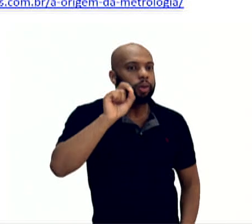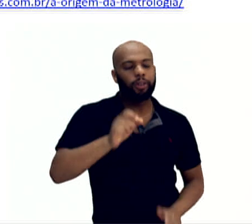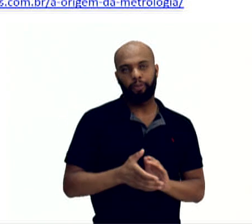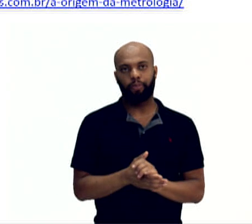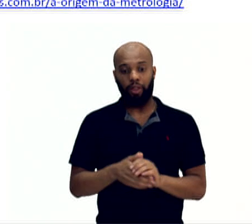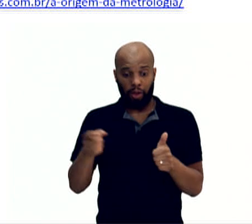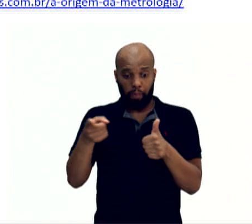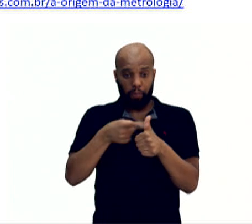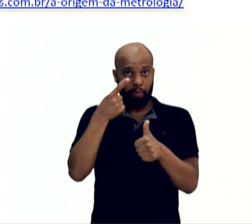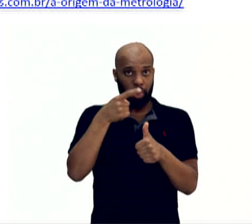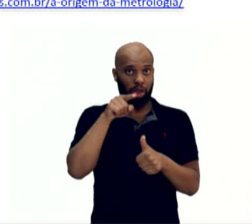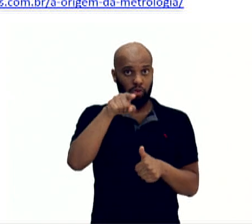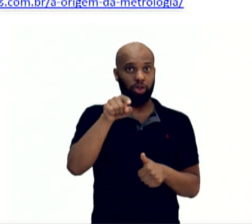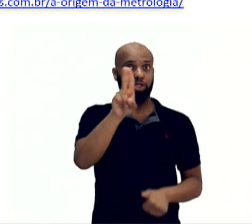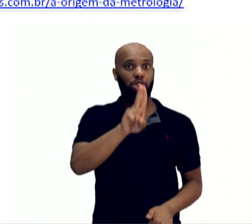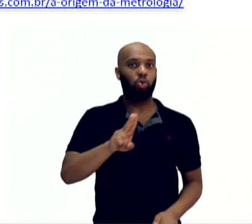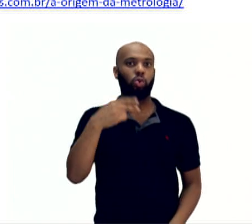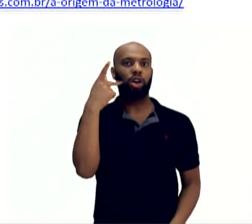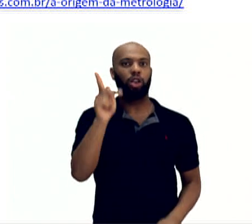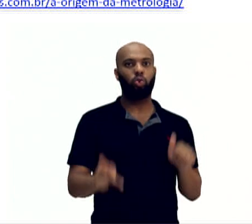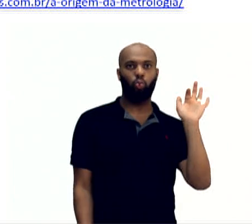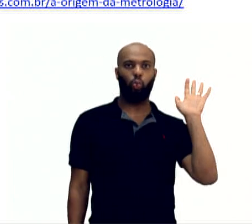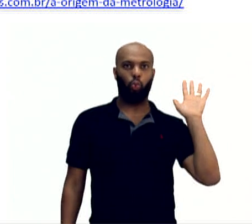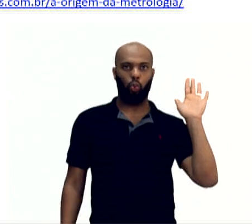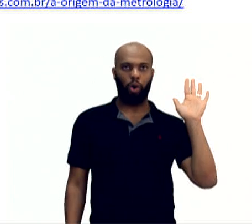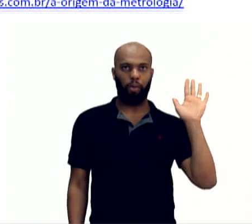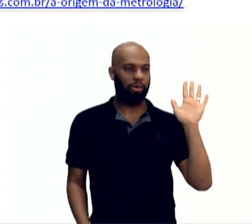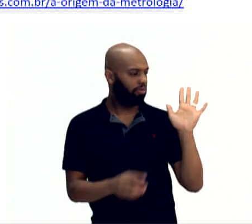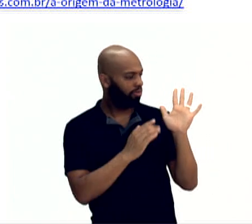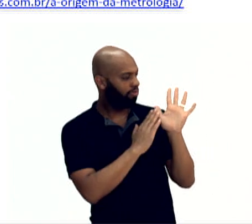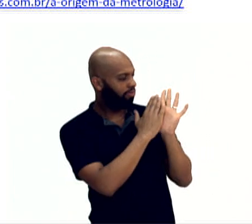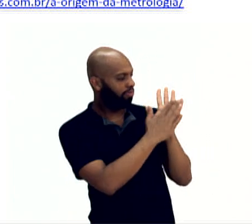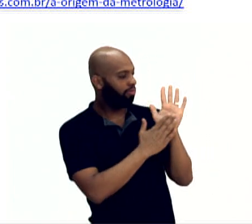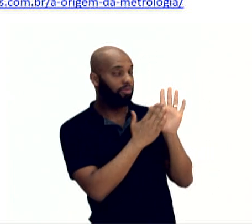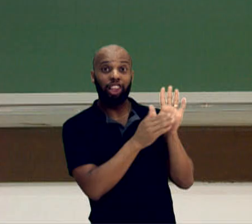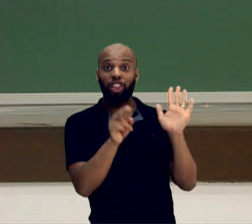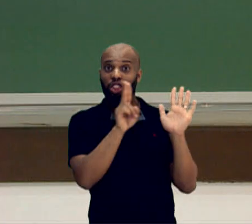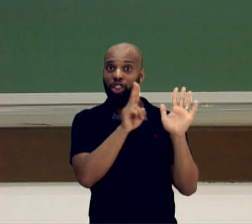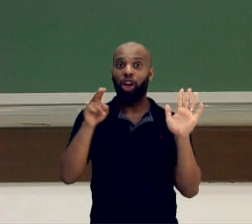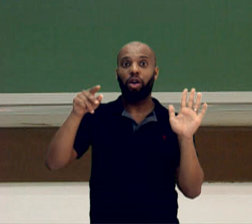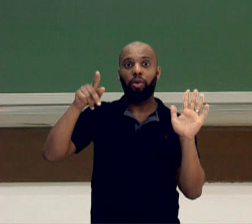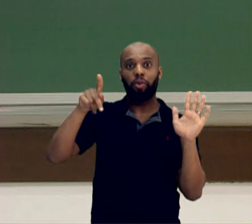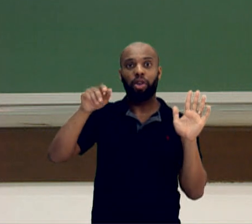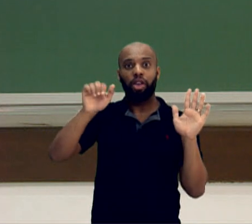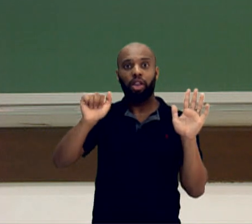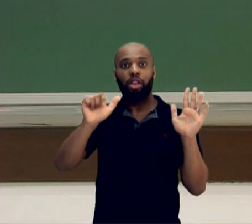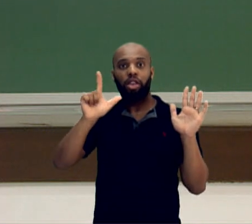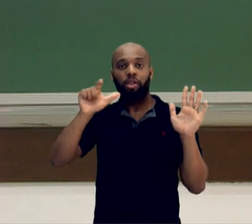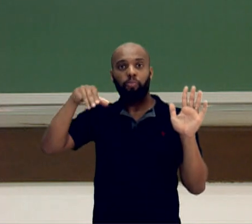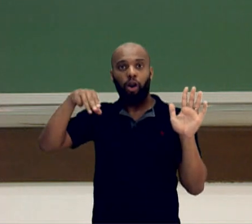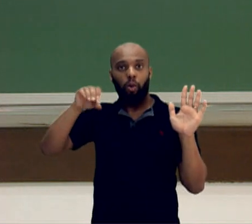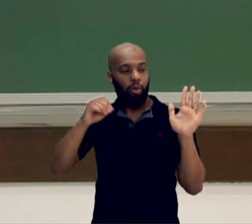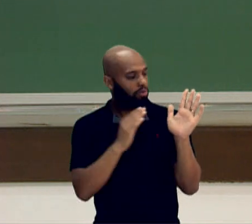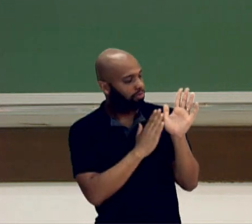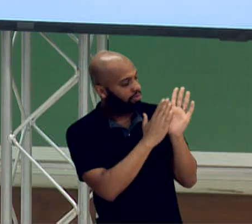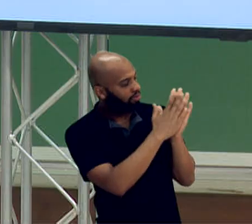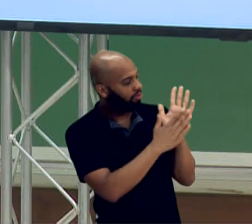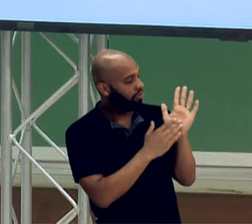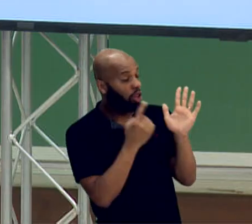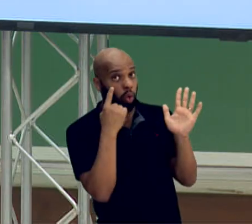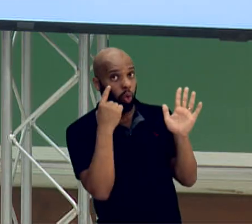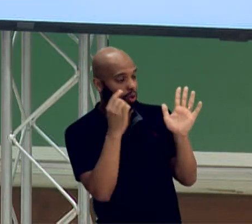definir a palavra comprimento. Eu já sei que medir é comparar. Agora, eu vou medir comprimento de